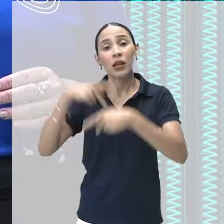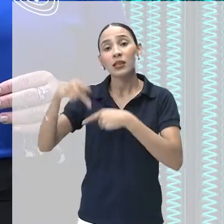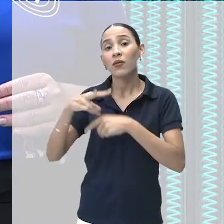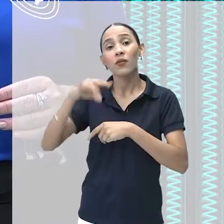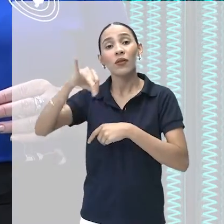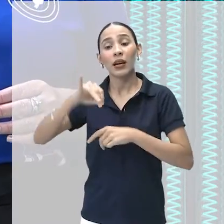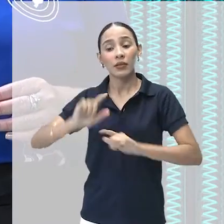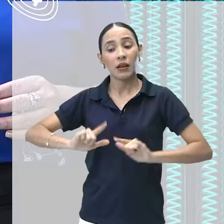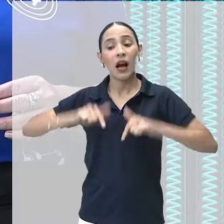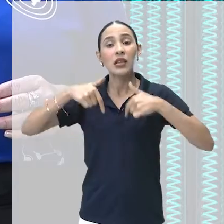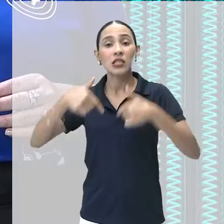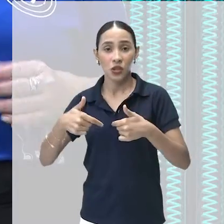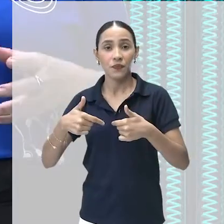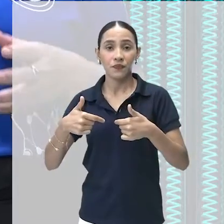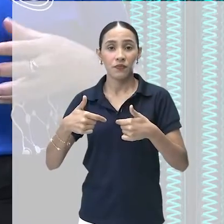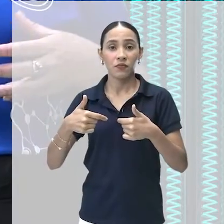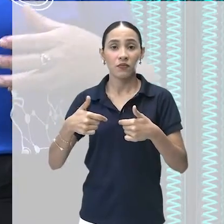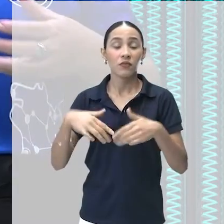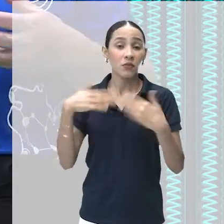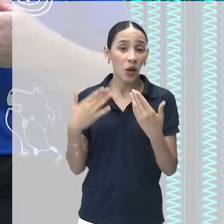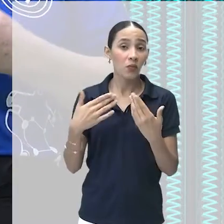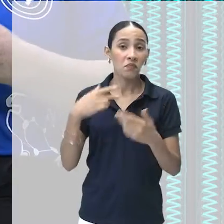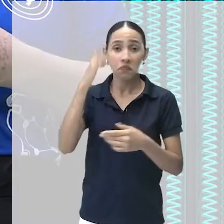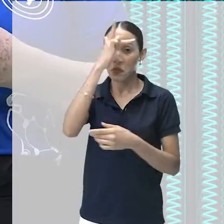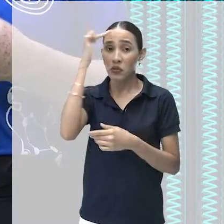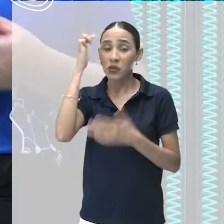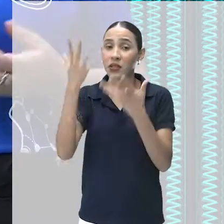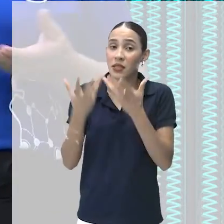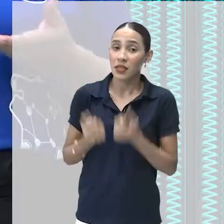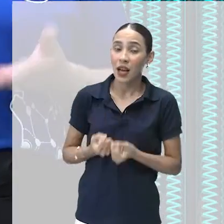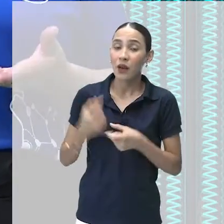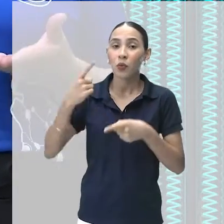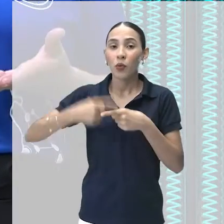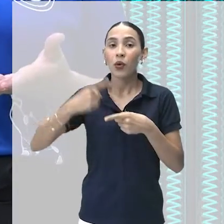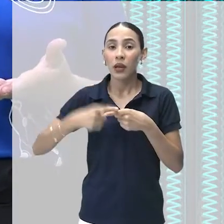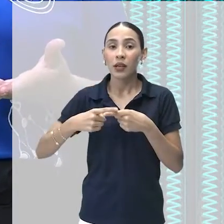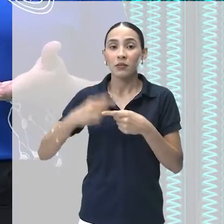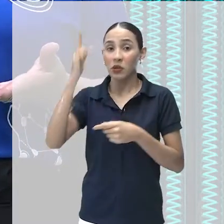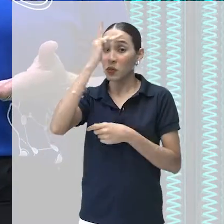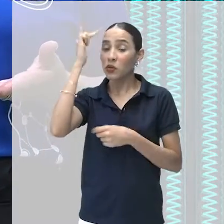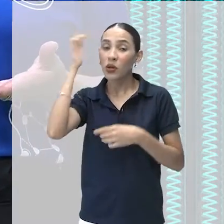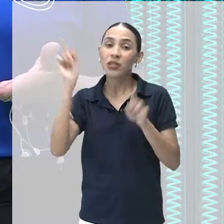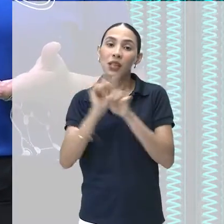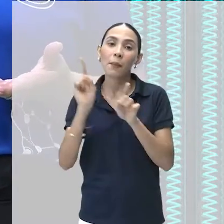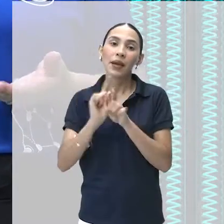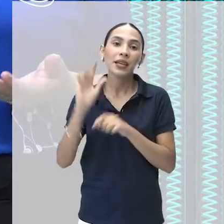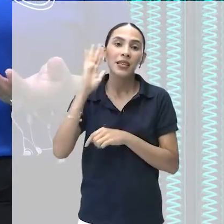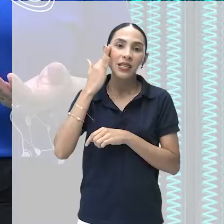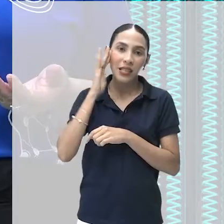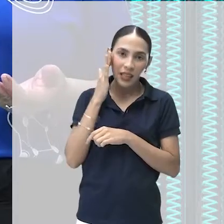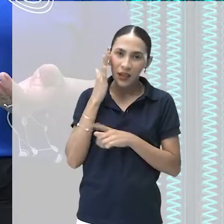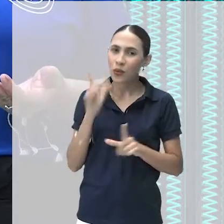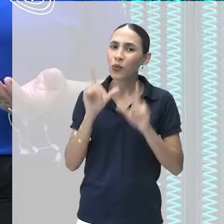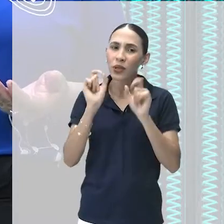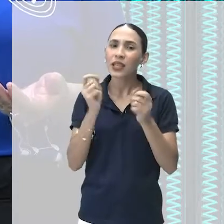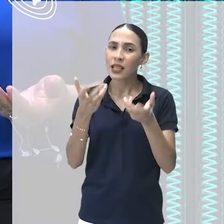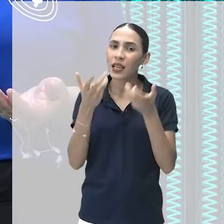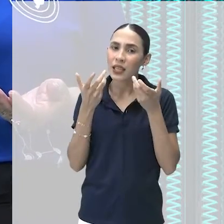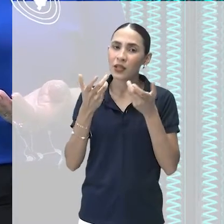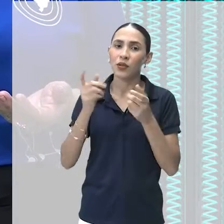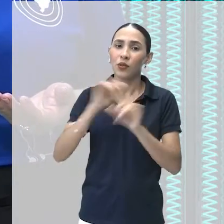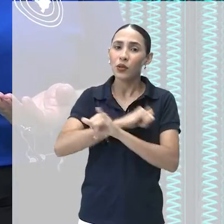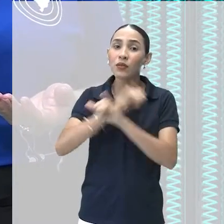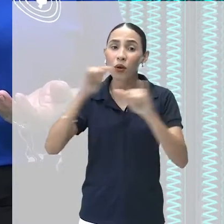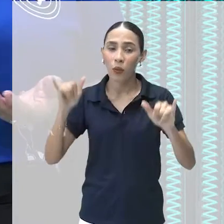como é que o nosso público vai agir. E o público abraçou, porque o público também entendeu o que eles estavam